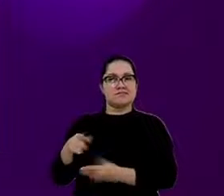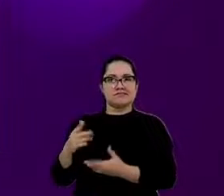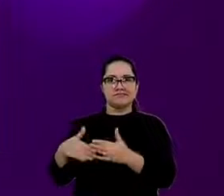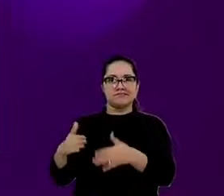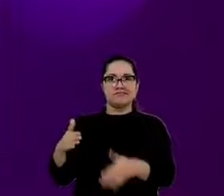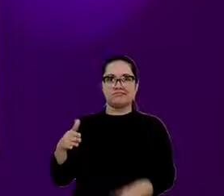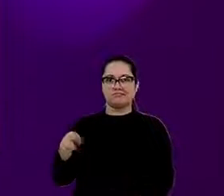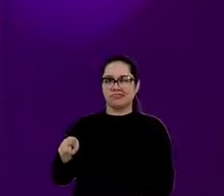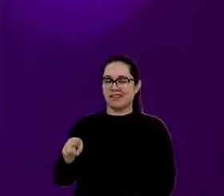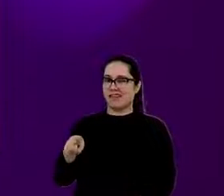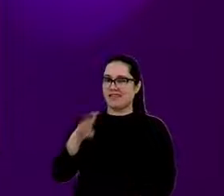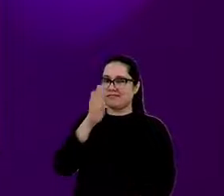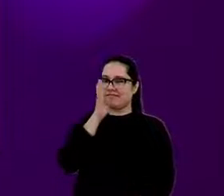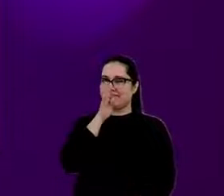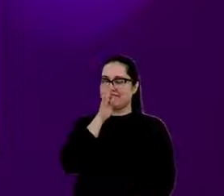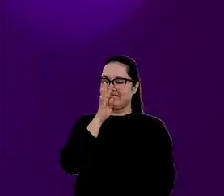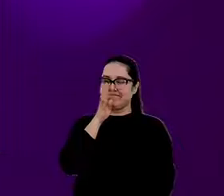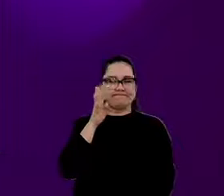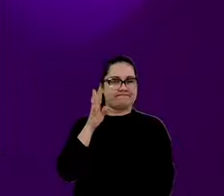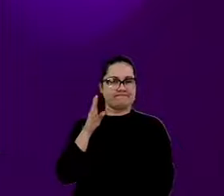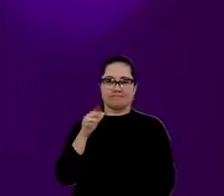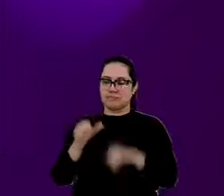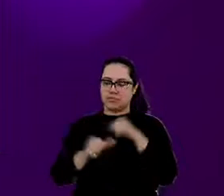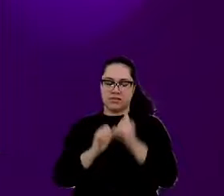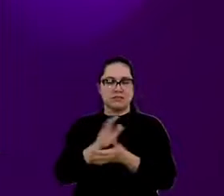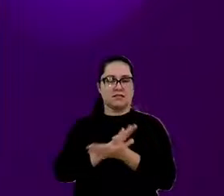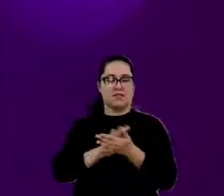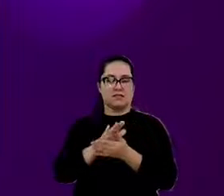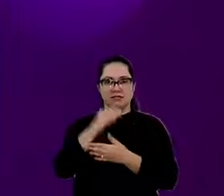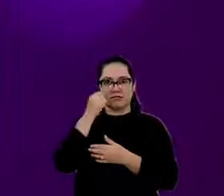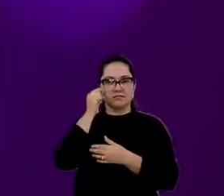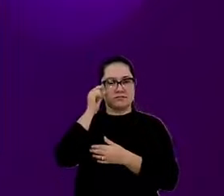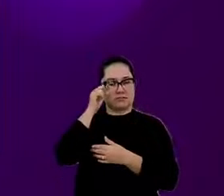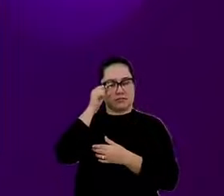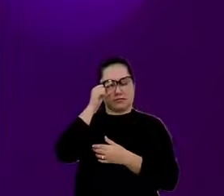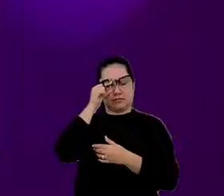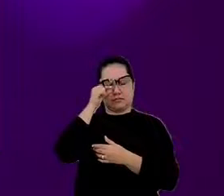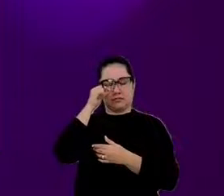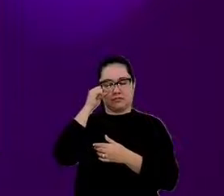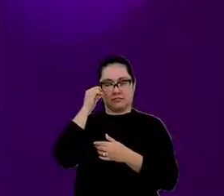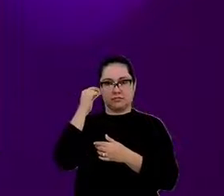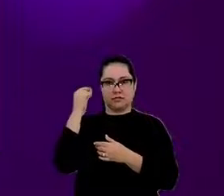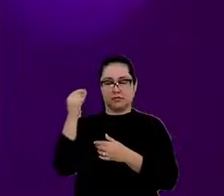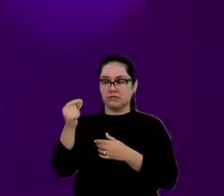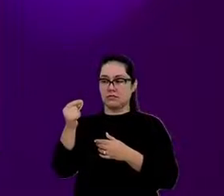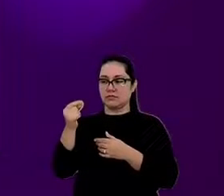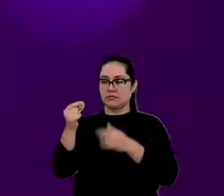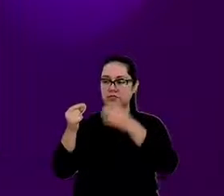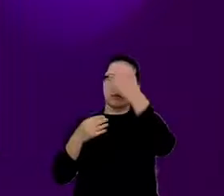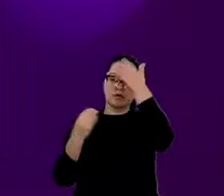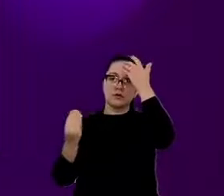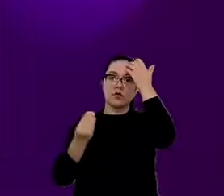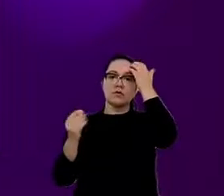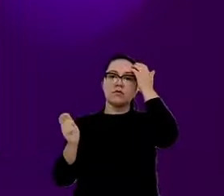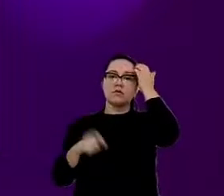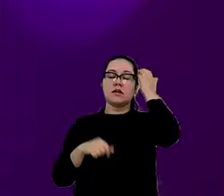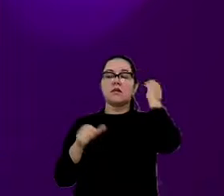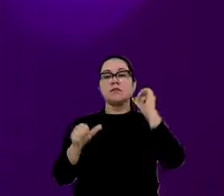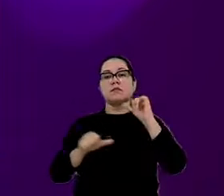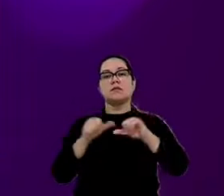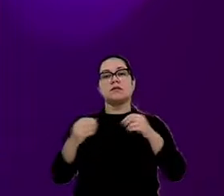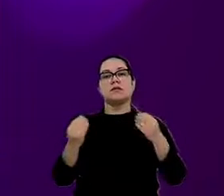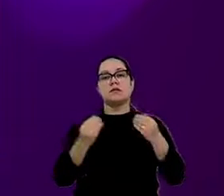resultado, e obviamente repetindo o mesmo processo, não vai se esperar resultados diferentes. Como é que a gente pode mudar esse cenário?